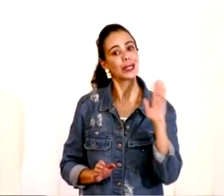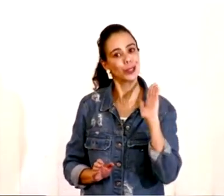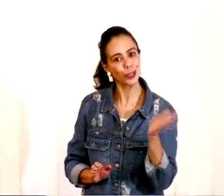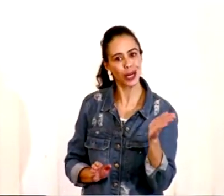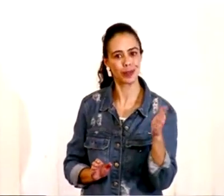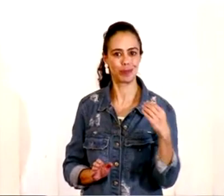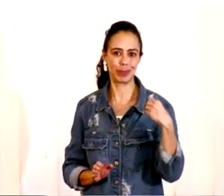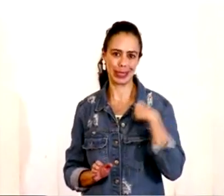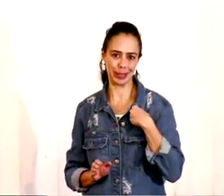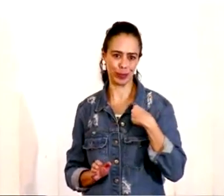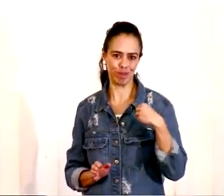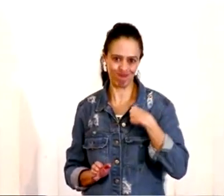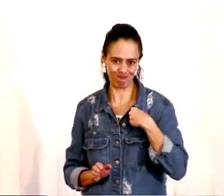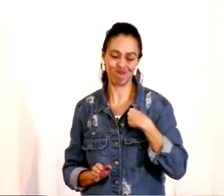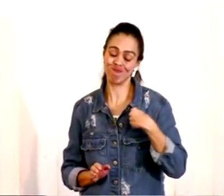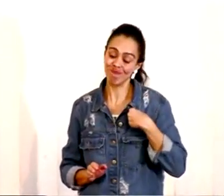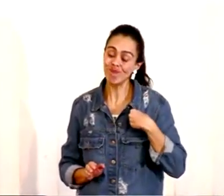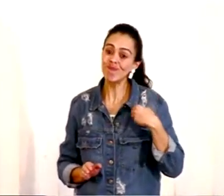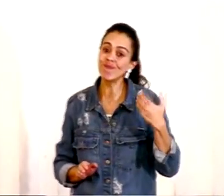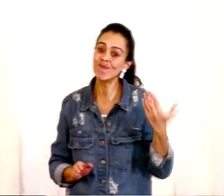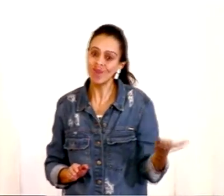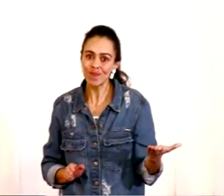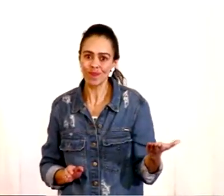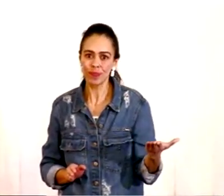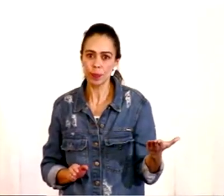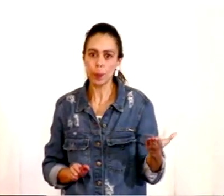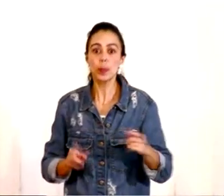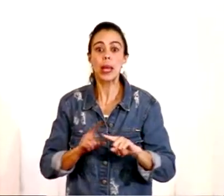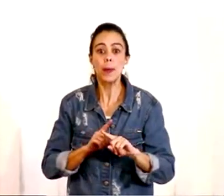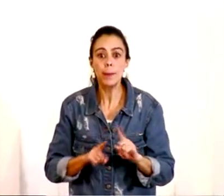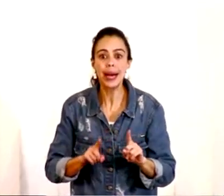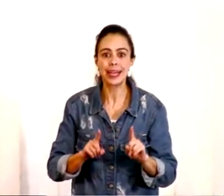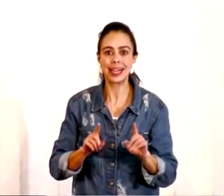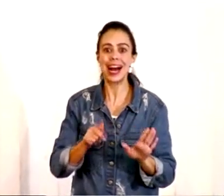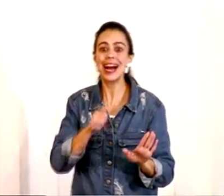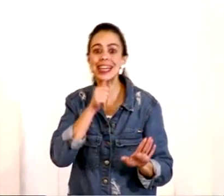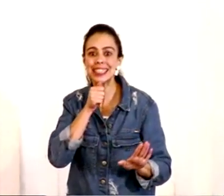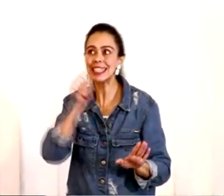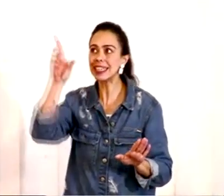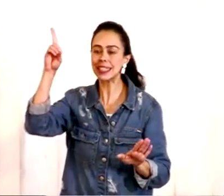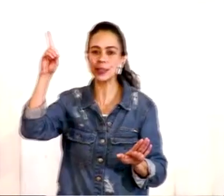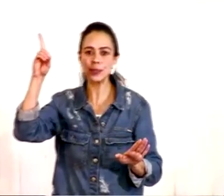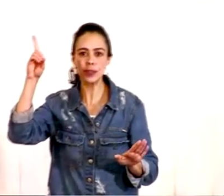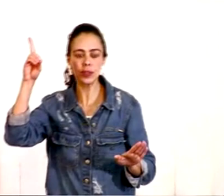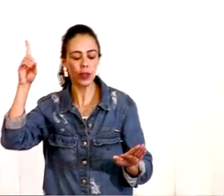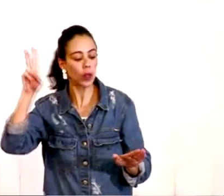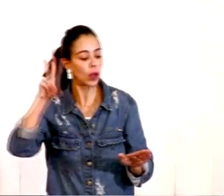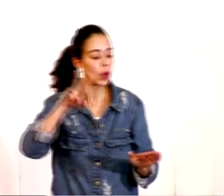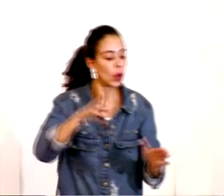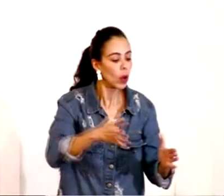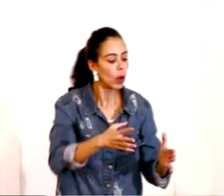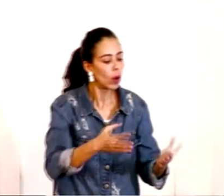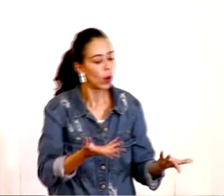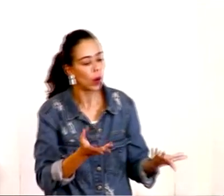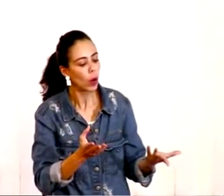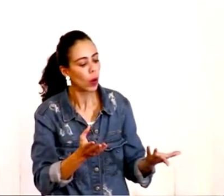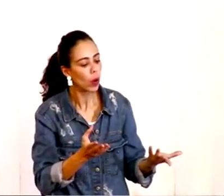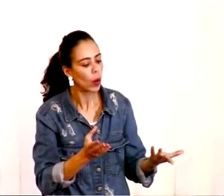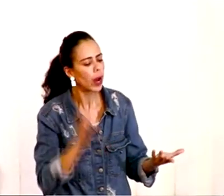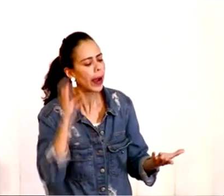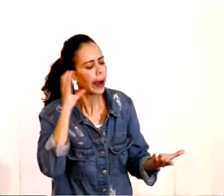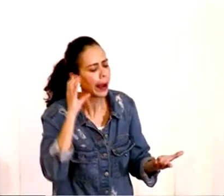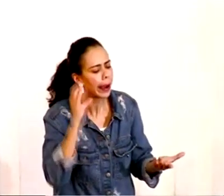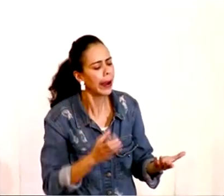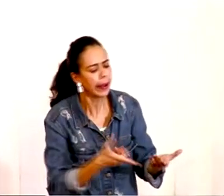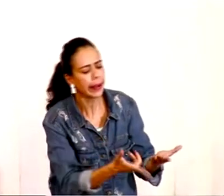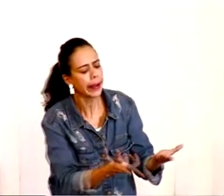contra Deus e contra seu irmão, Deus, na sua graça e misericórdia, se aproxima dele e o indaga, dizendo: